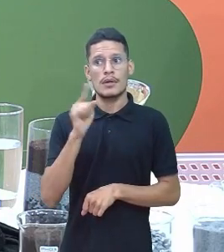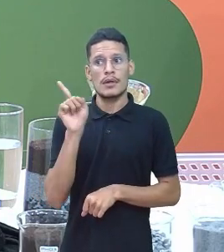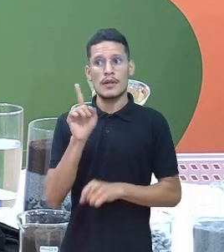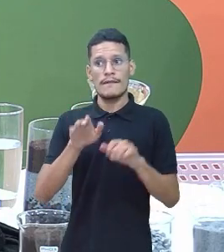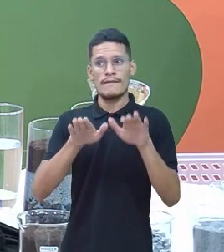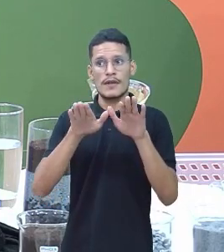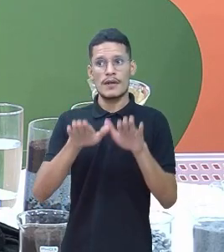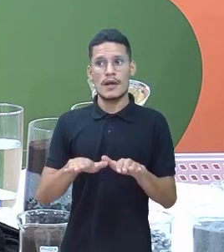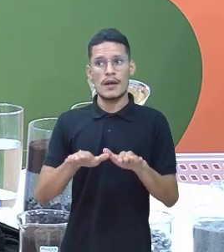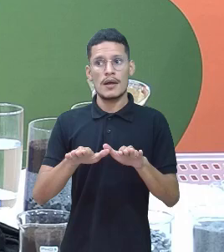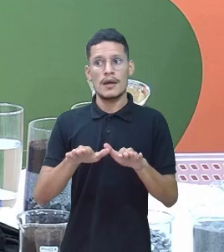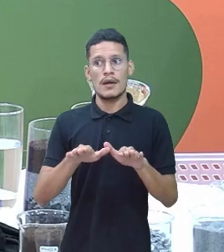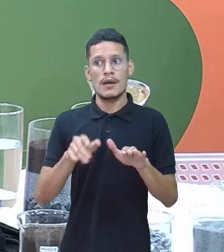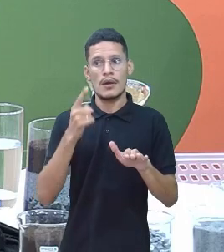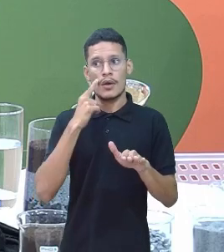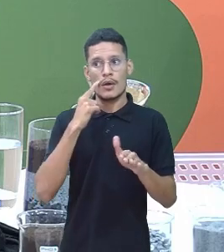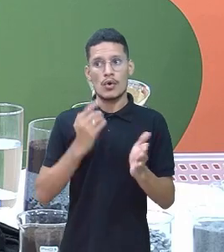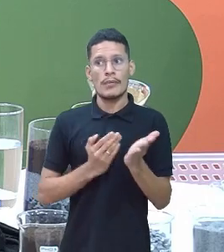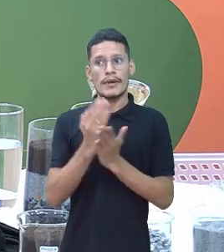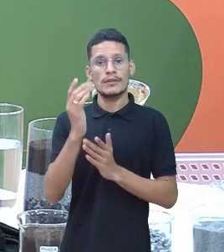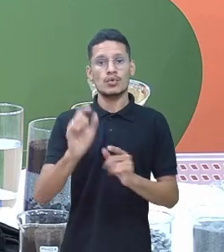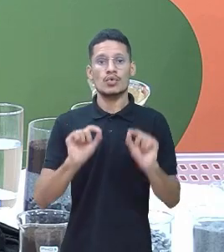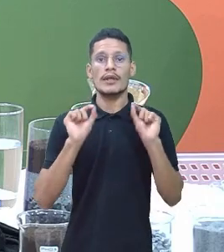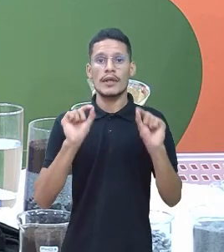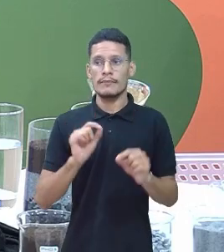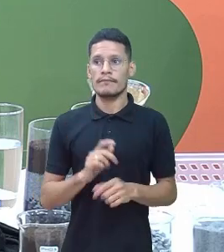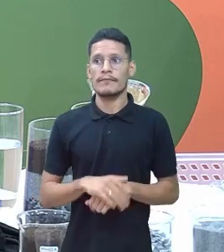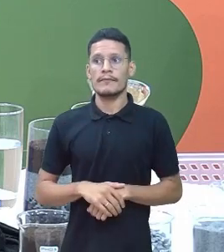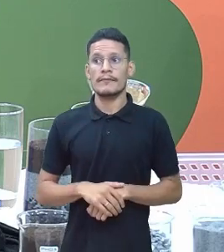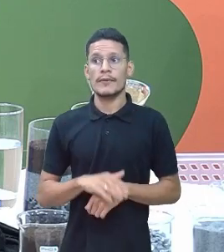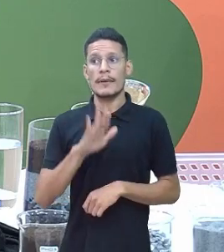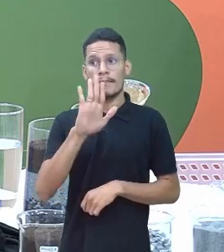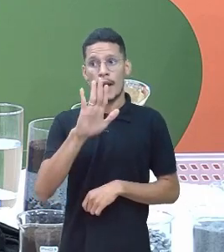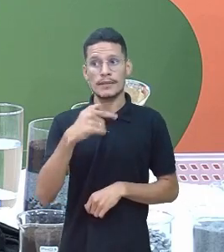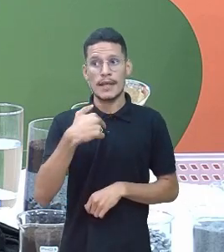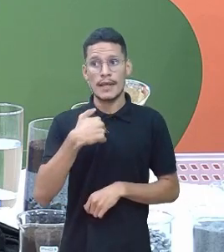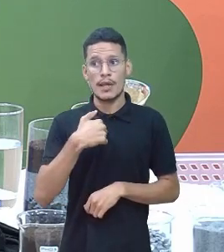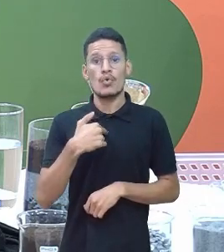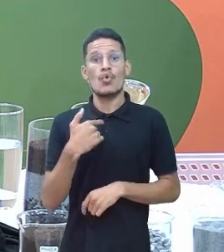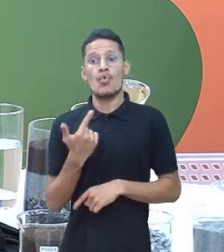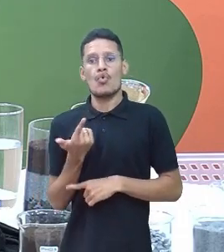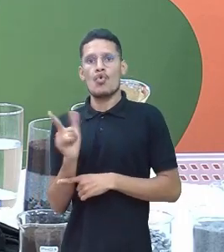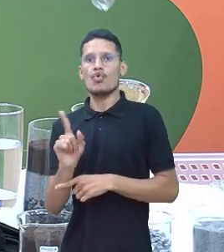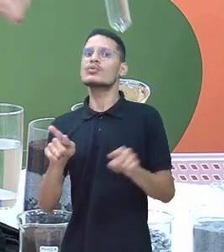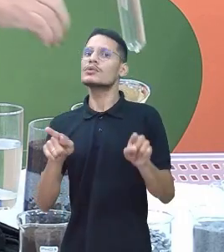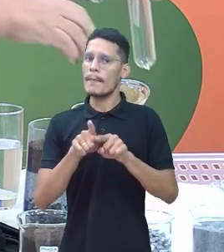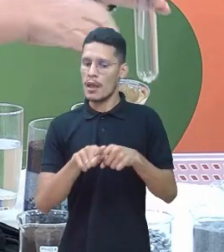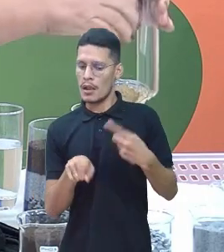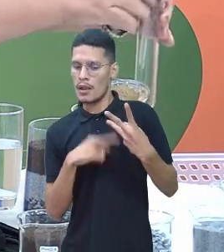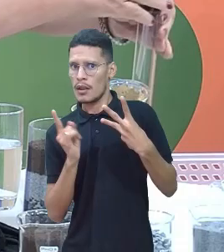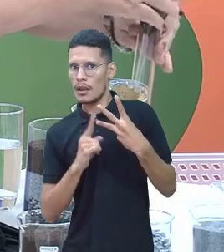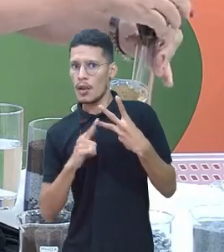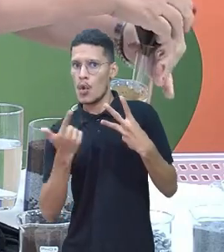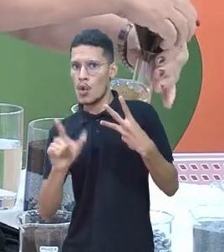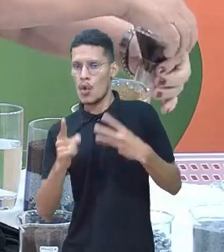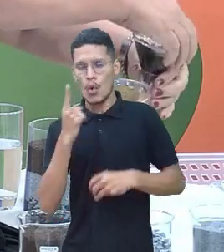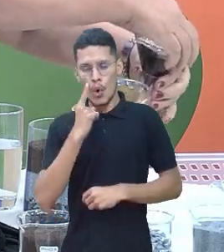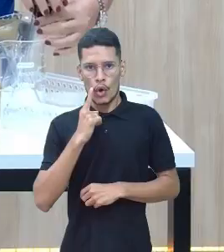cantinho. Vamos ver o que acontece. Mas, enquanto isso, eu já vou colocar em outro.